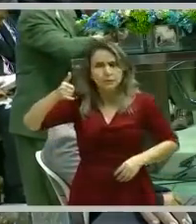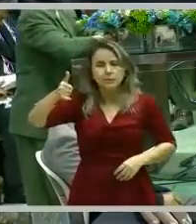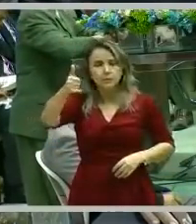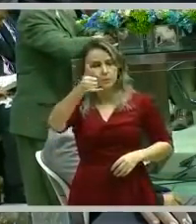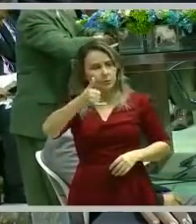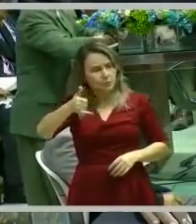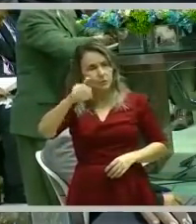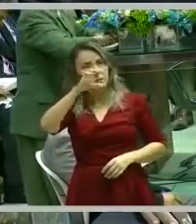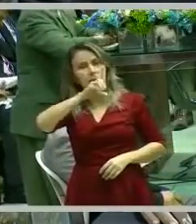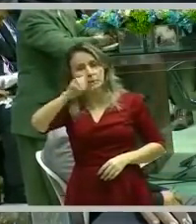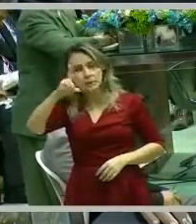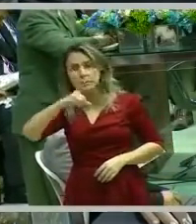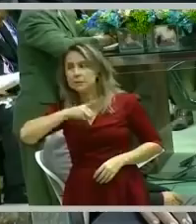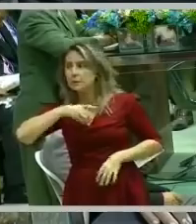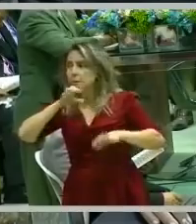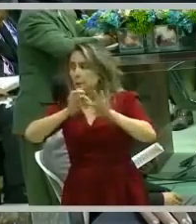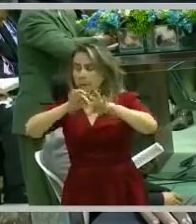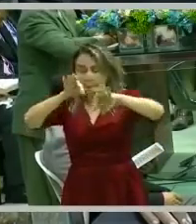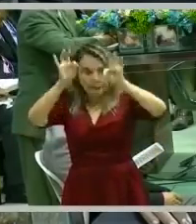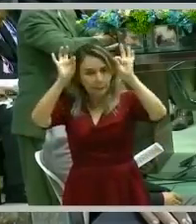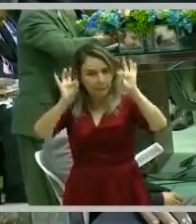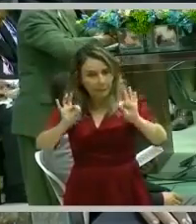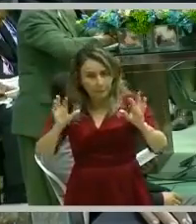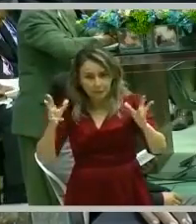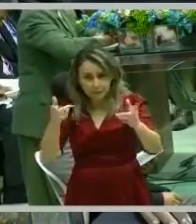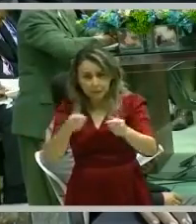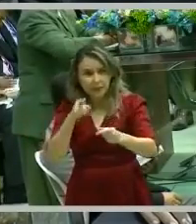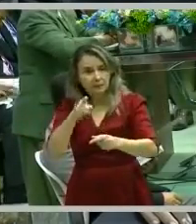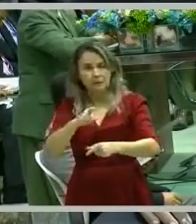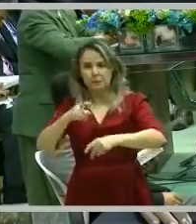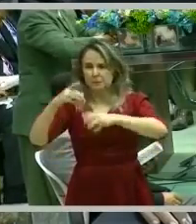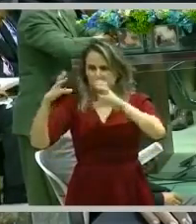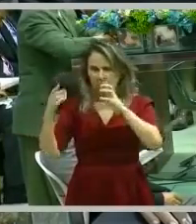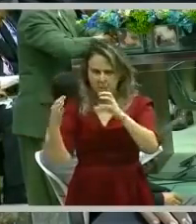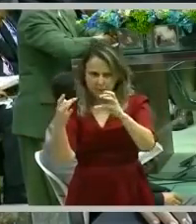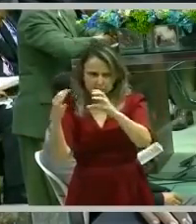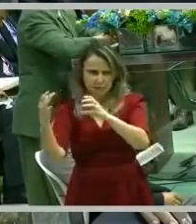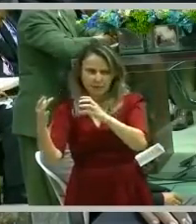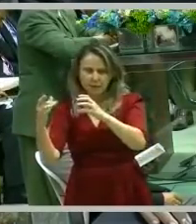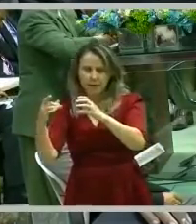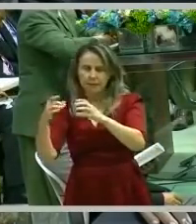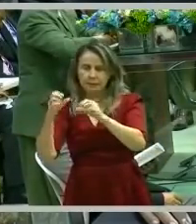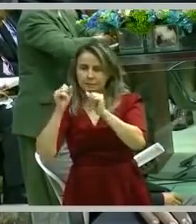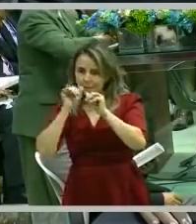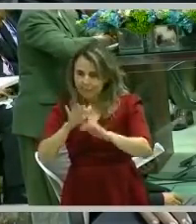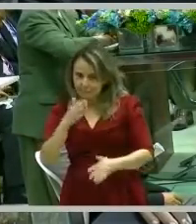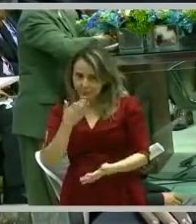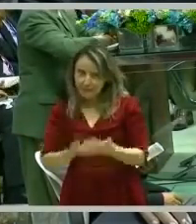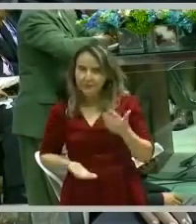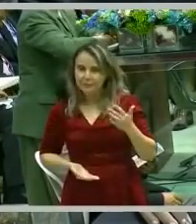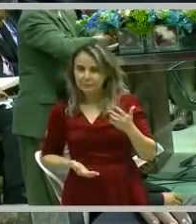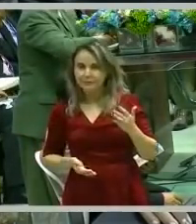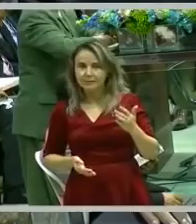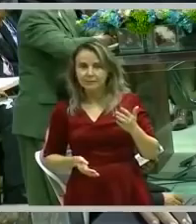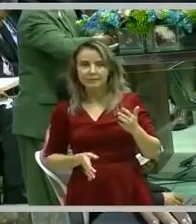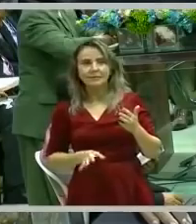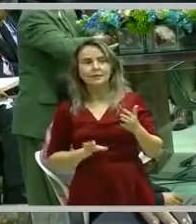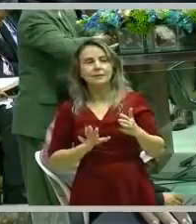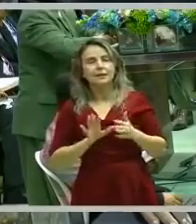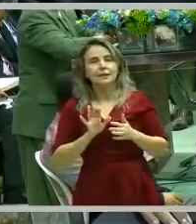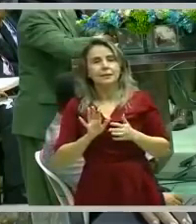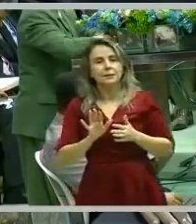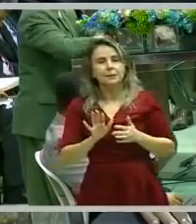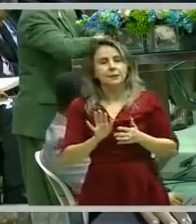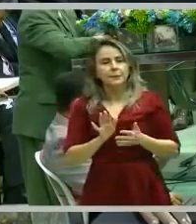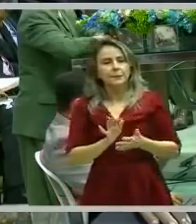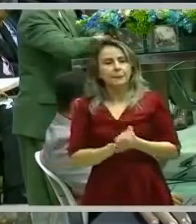tem um projeto grande. E se você brigar com Eliabe, perde a bênção. Olha, irmão, foi não vou dizer